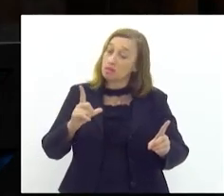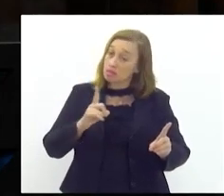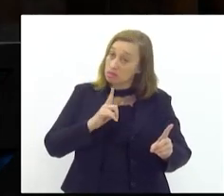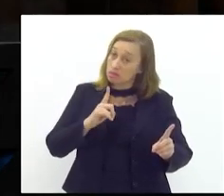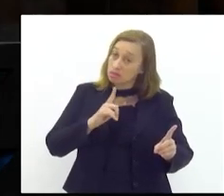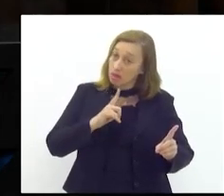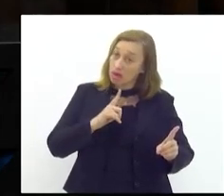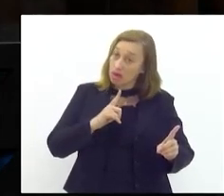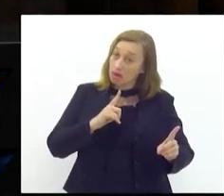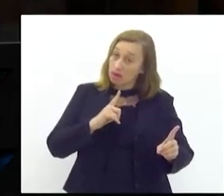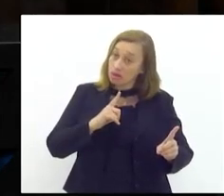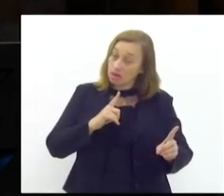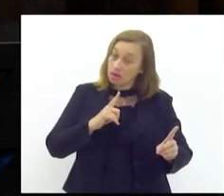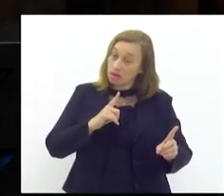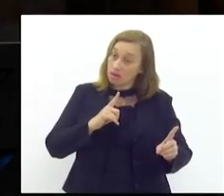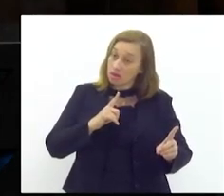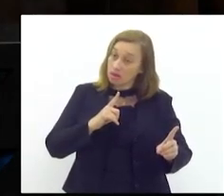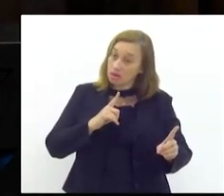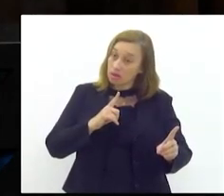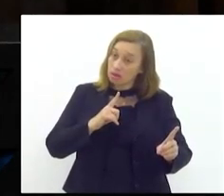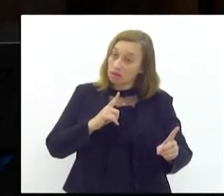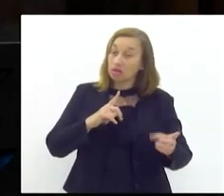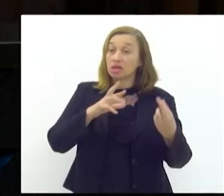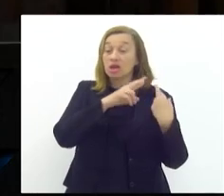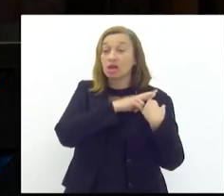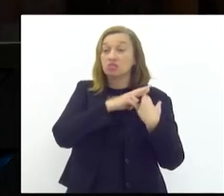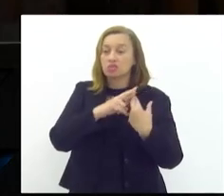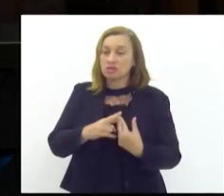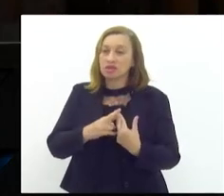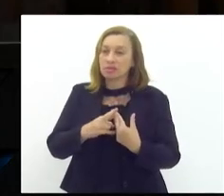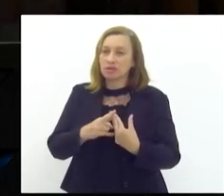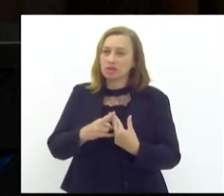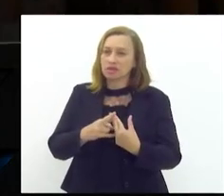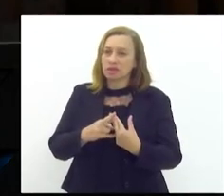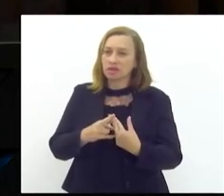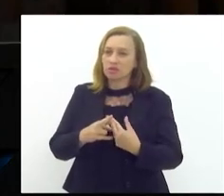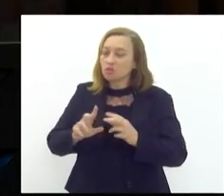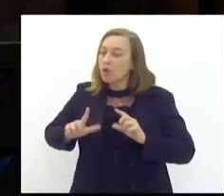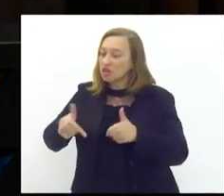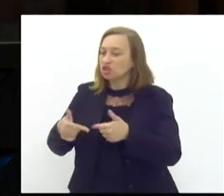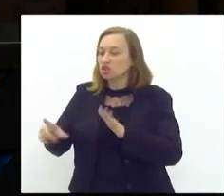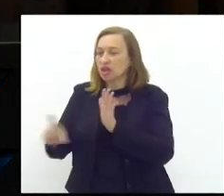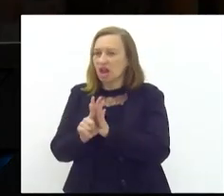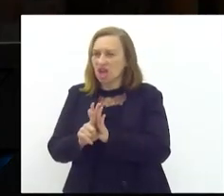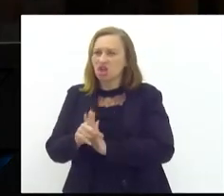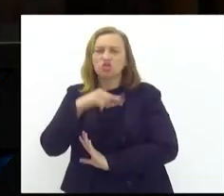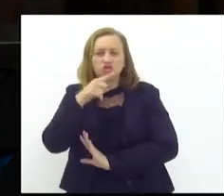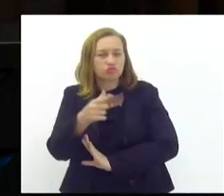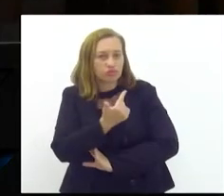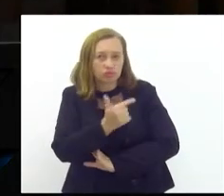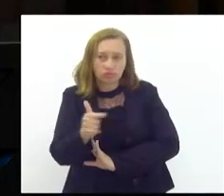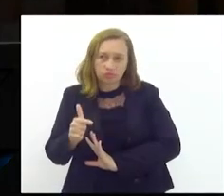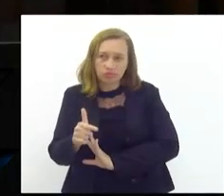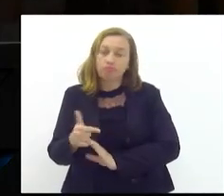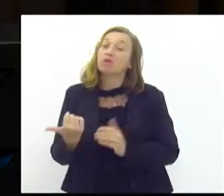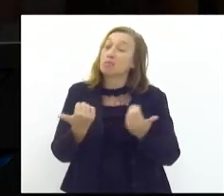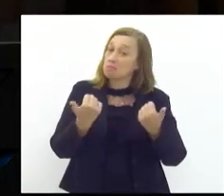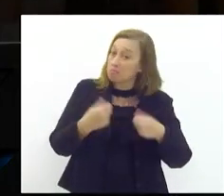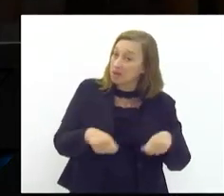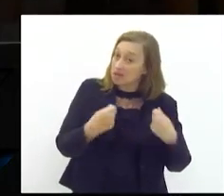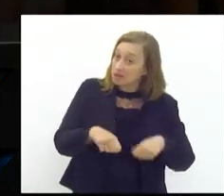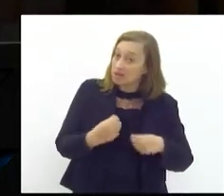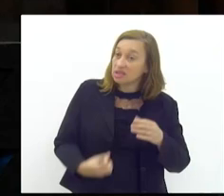tenha a condição de ser responsabilizado na forma da Lei e eu não tenho dúvida a gente precisa